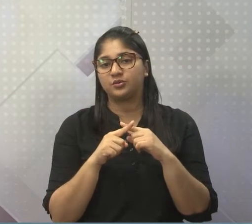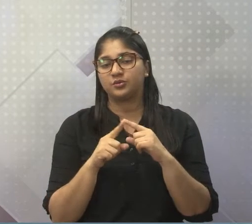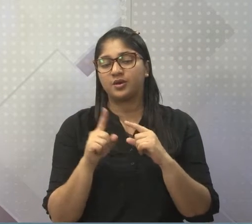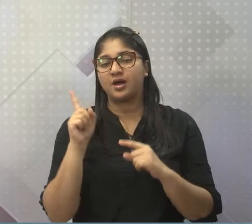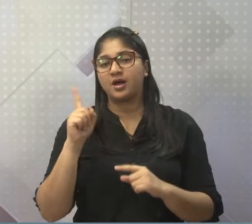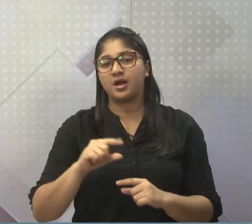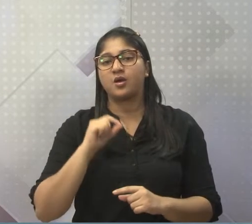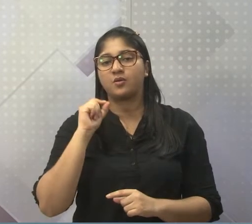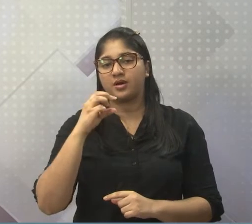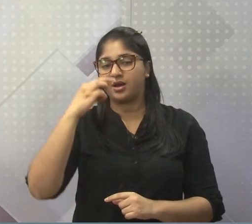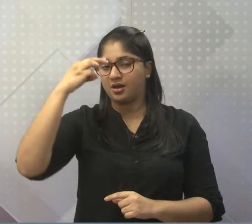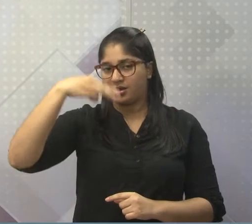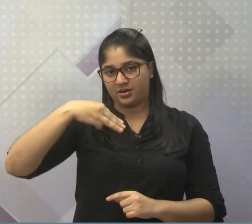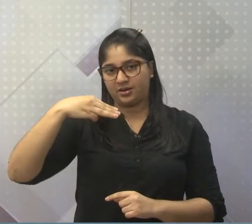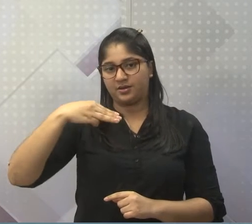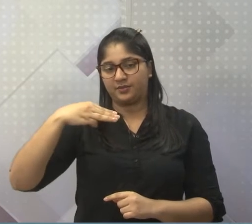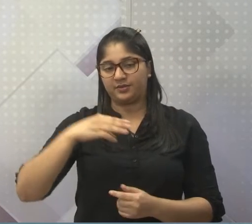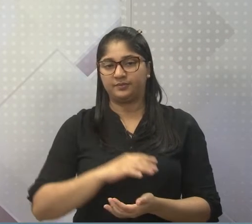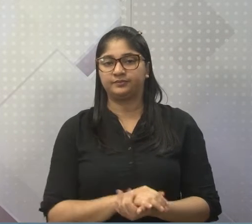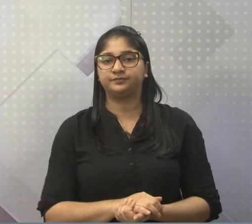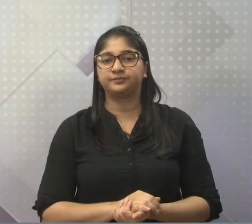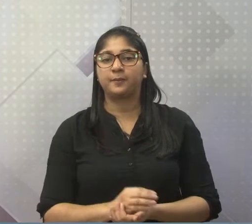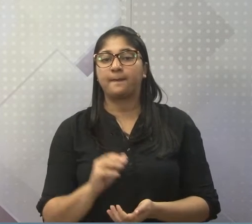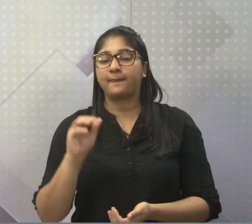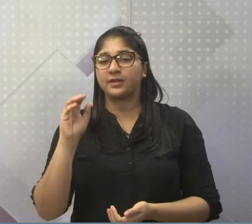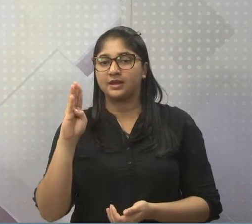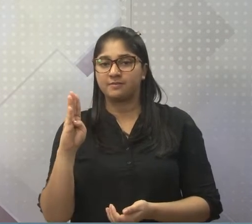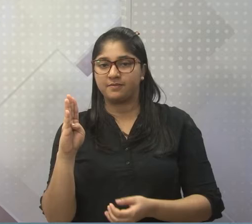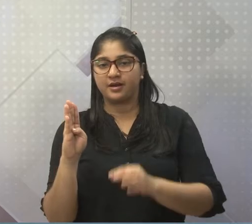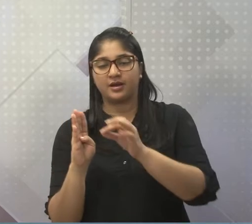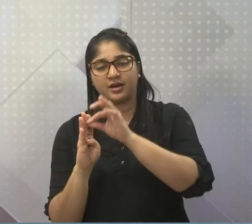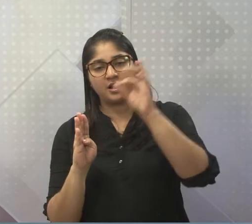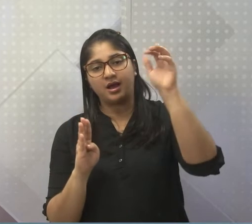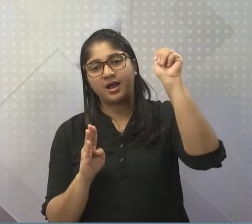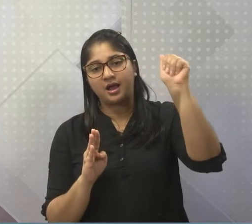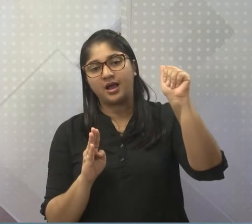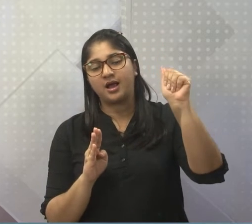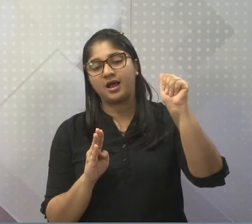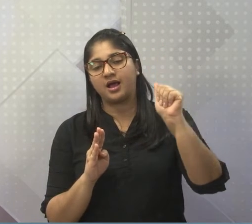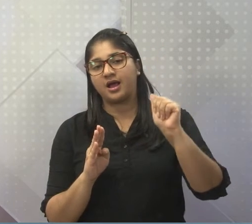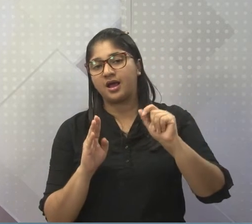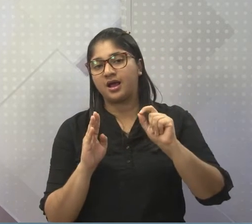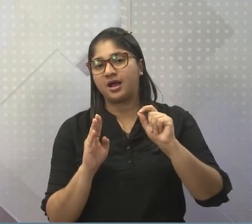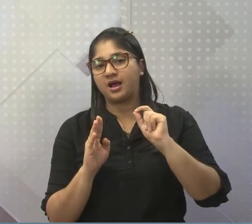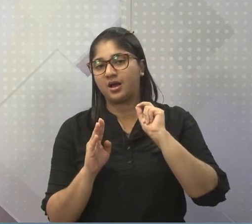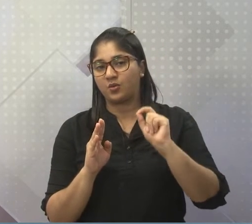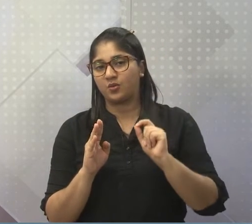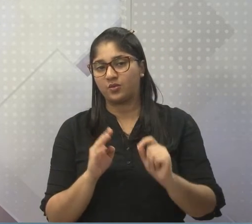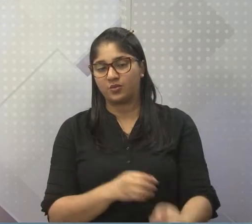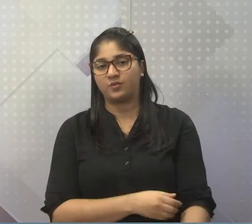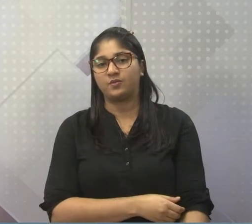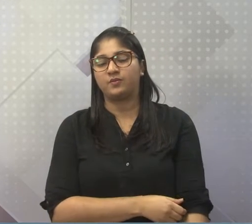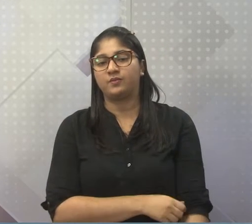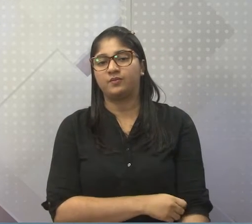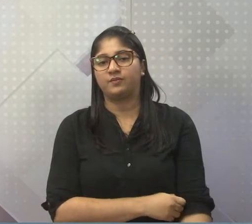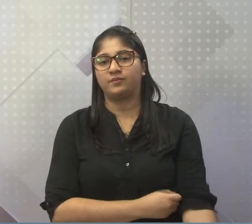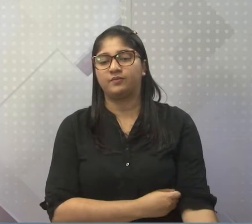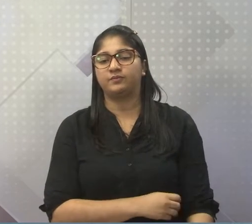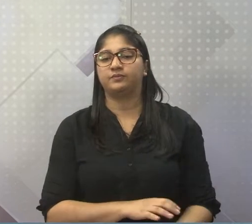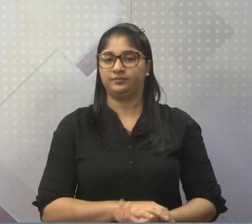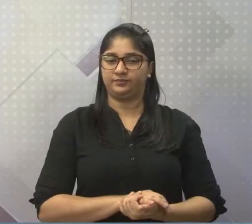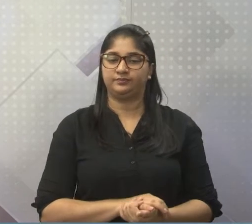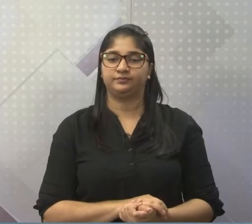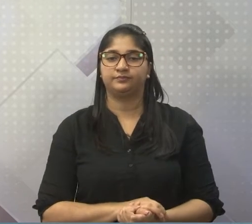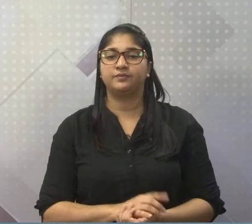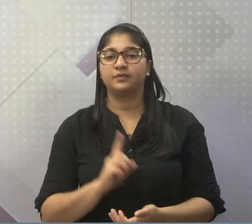chama M. De B até A no meu triângulo médio, de B até A se